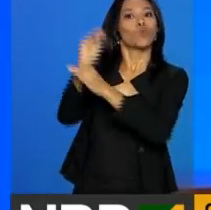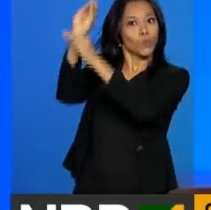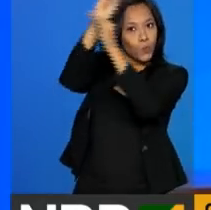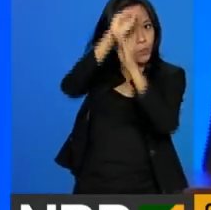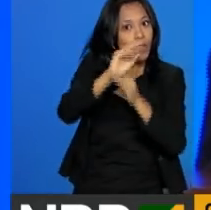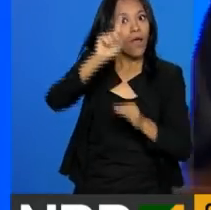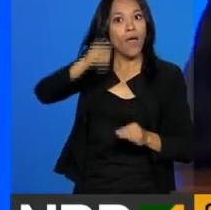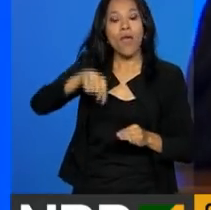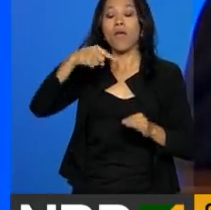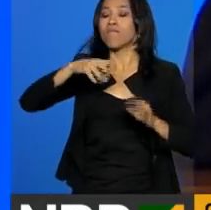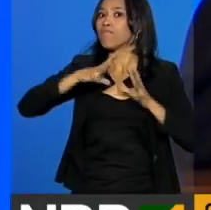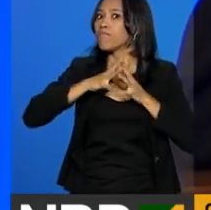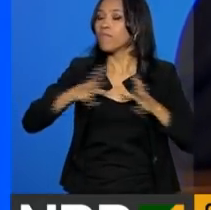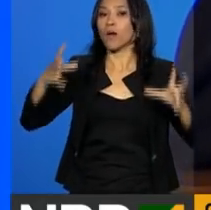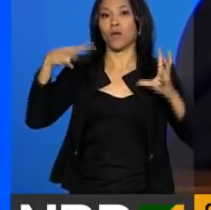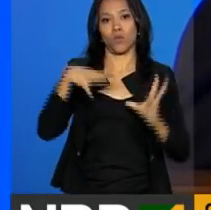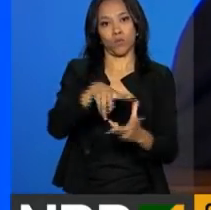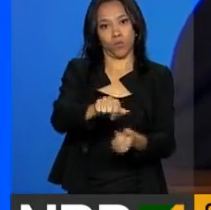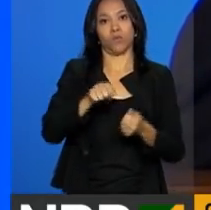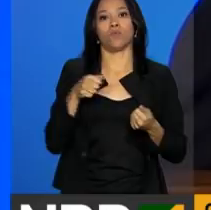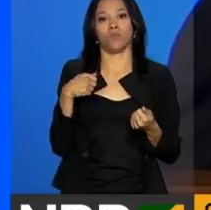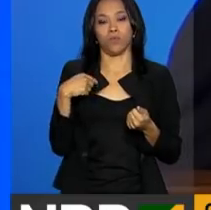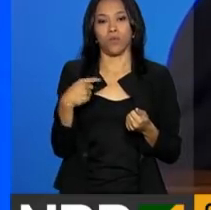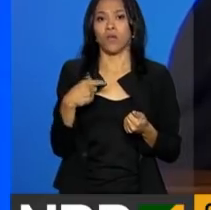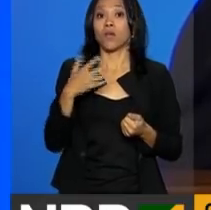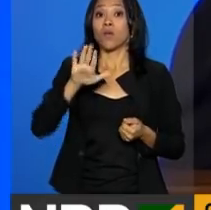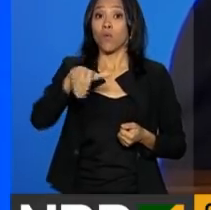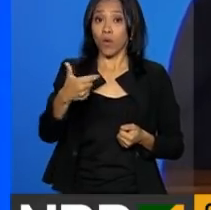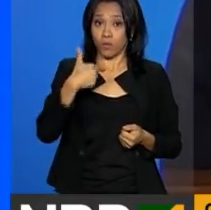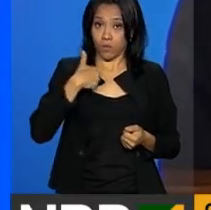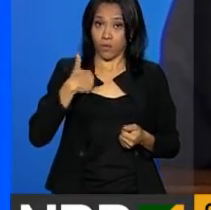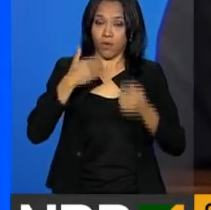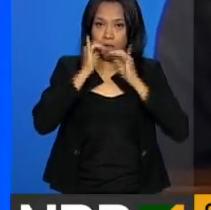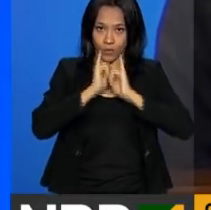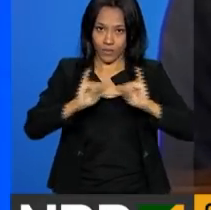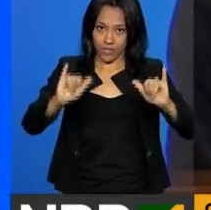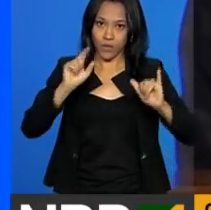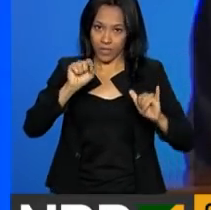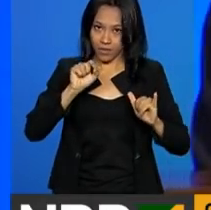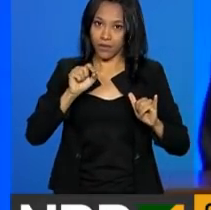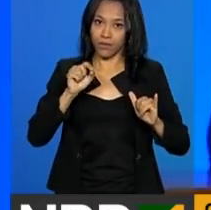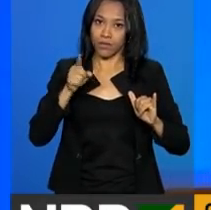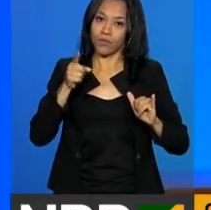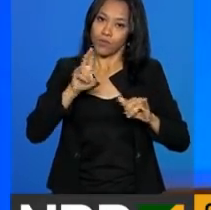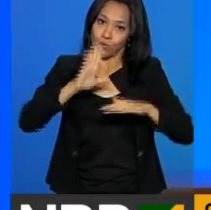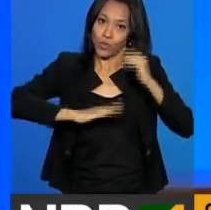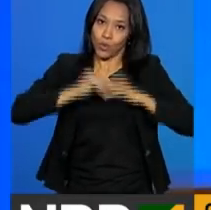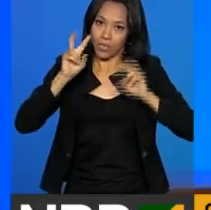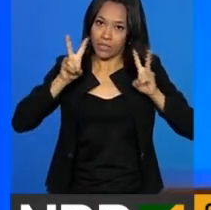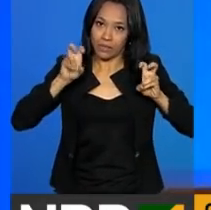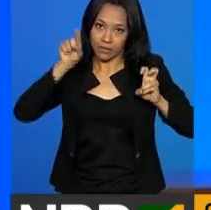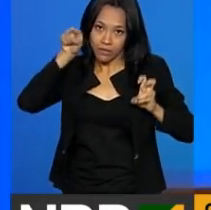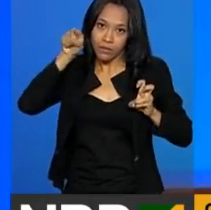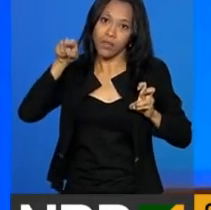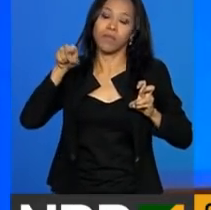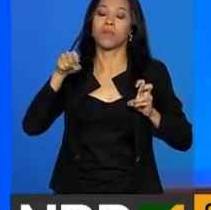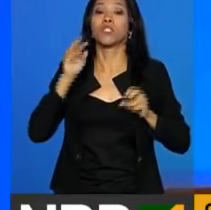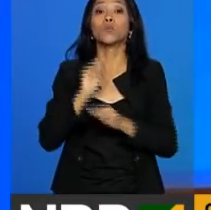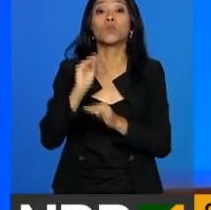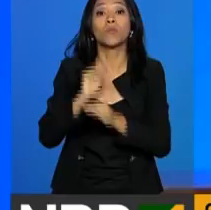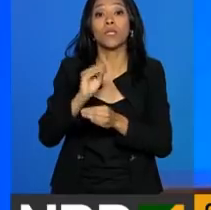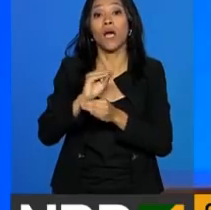maior reserva marinha do mundo até quando eu não sei este fato do autor professor gente ele